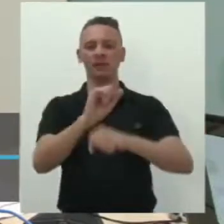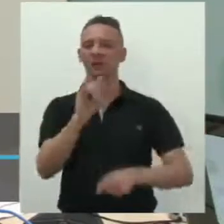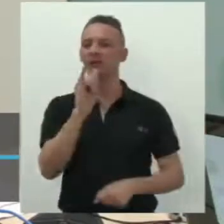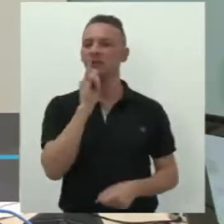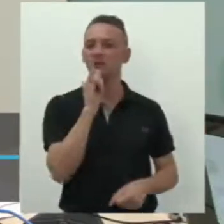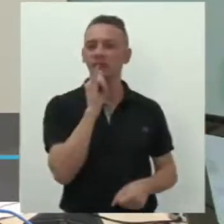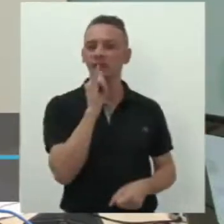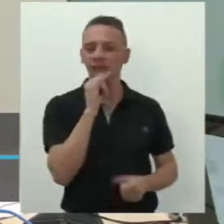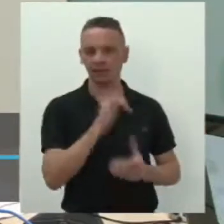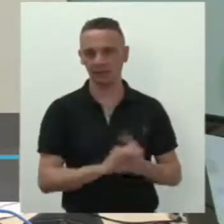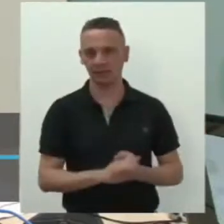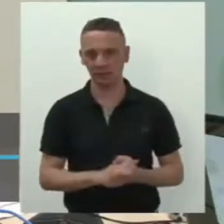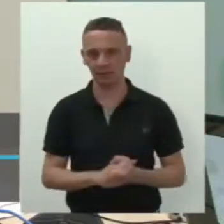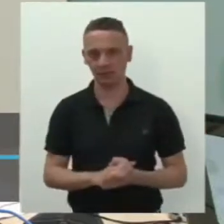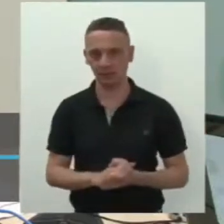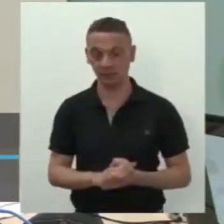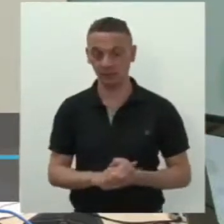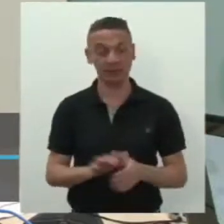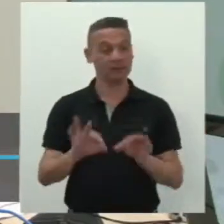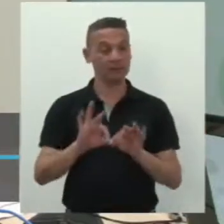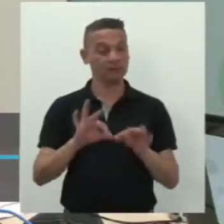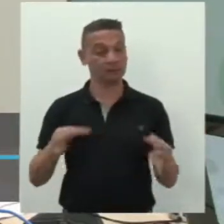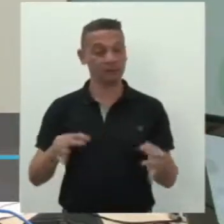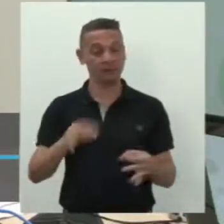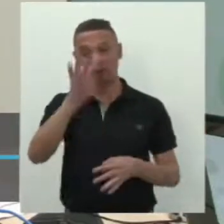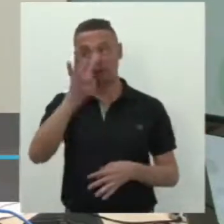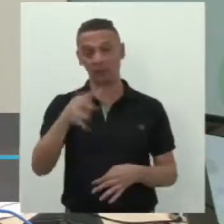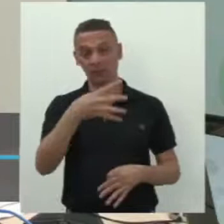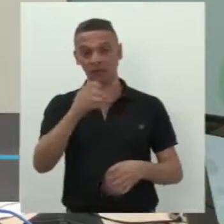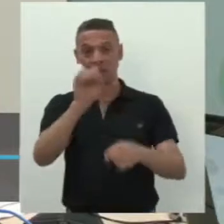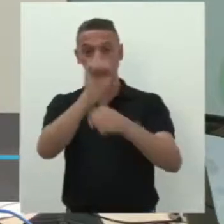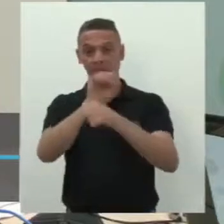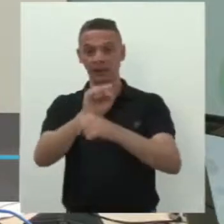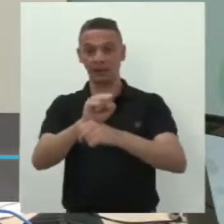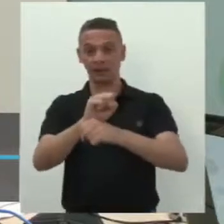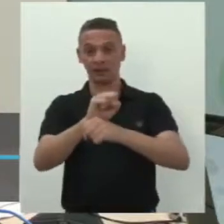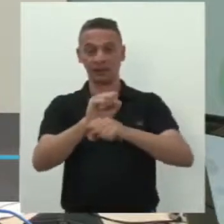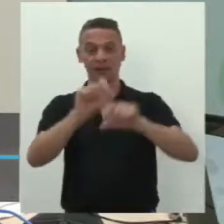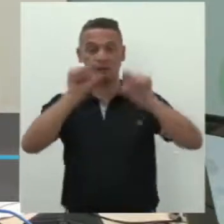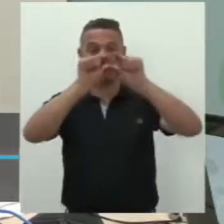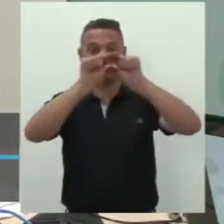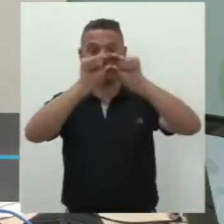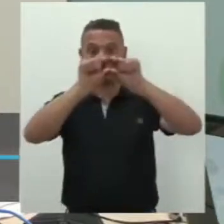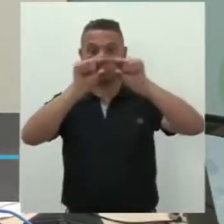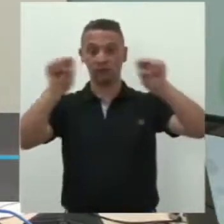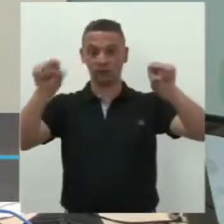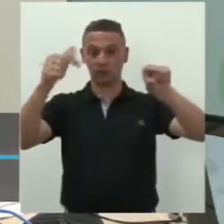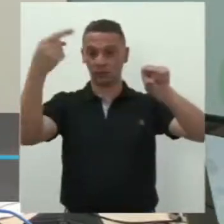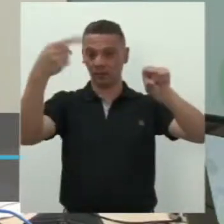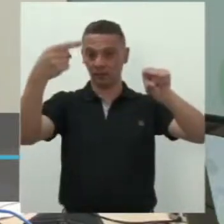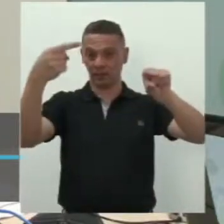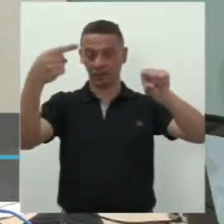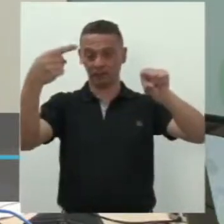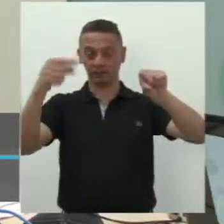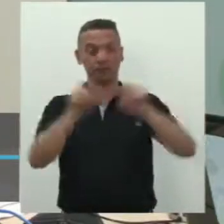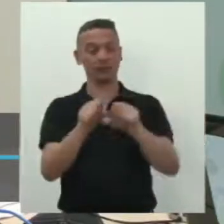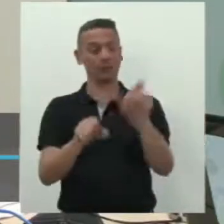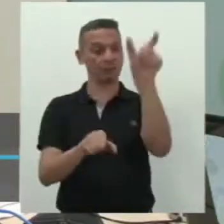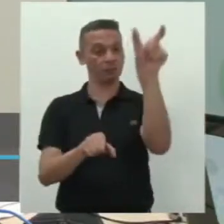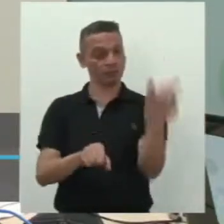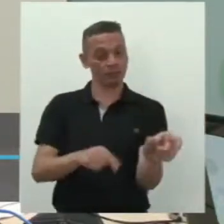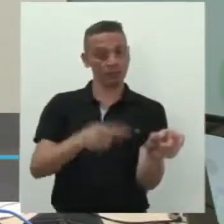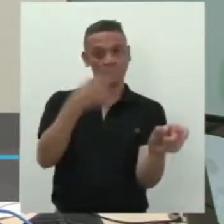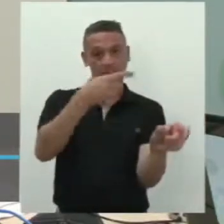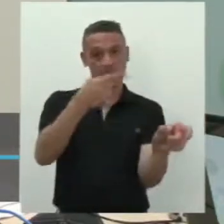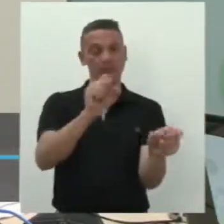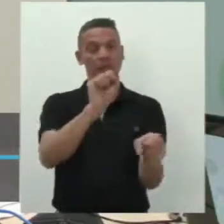ó, o congelamento padrão de planilhas é a primeira linha e a primeira coluna. Você pode congelar